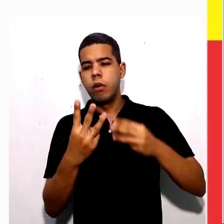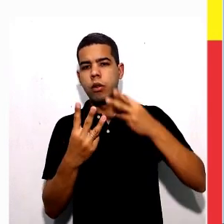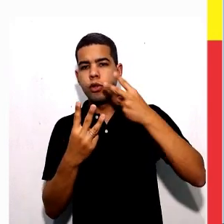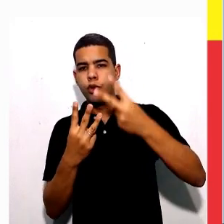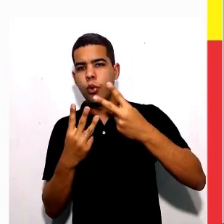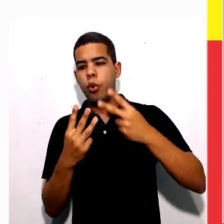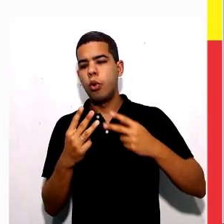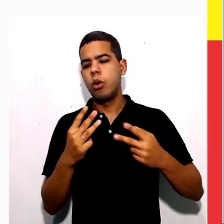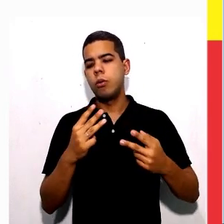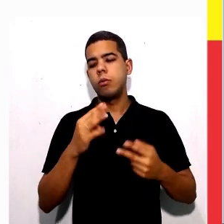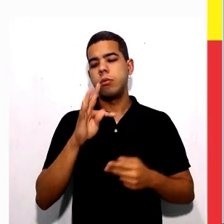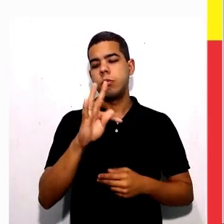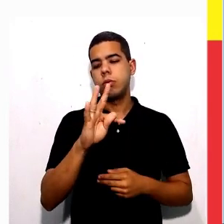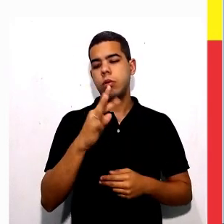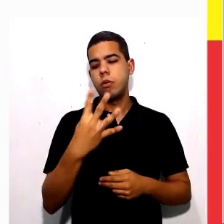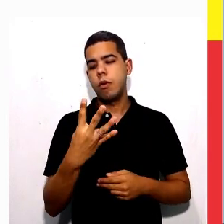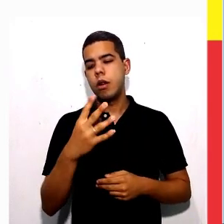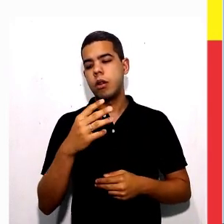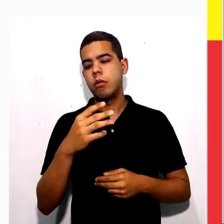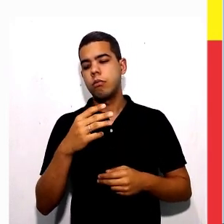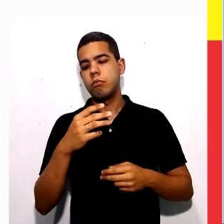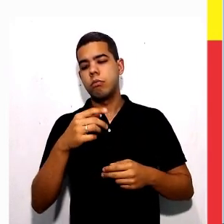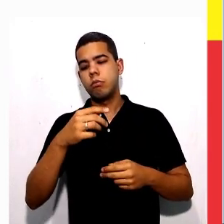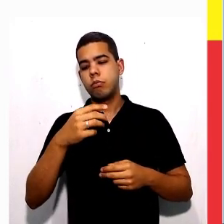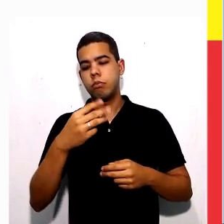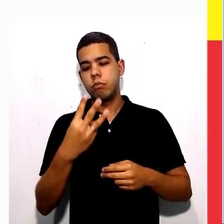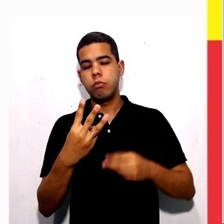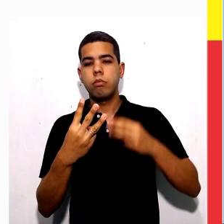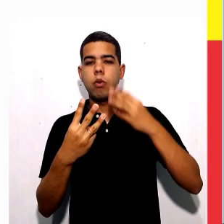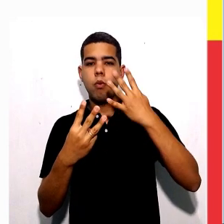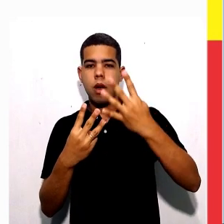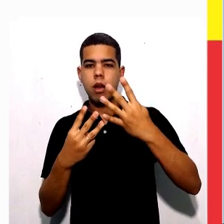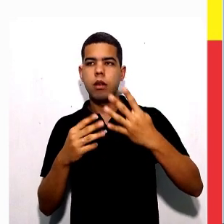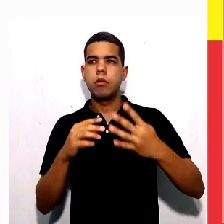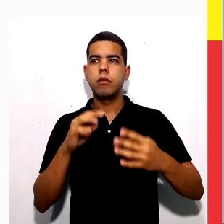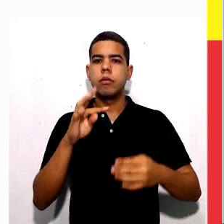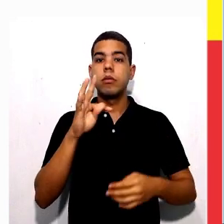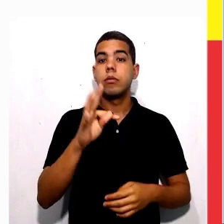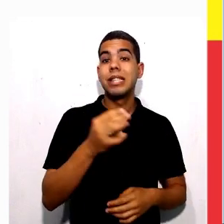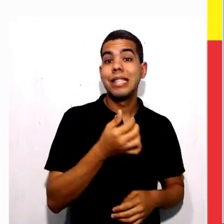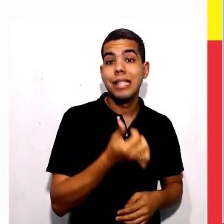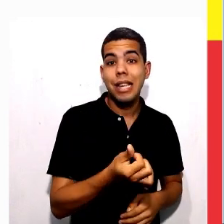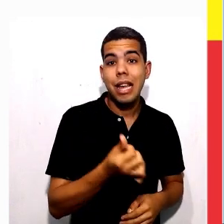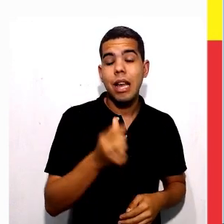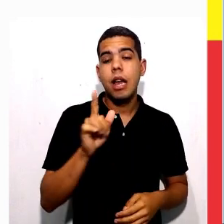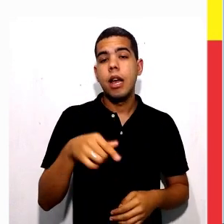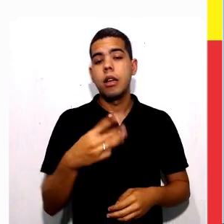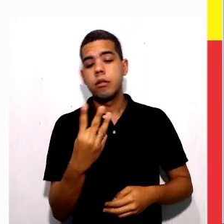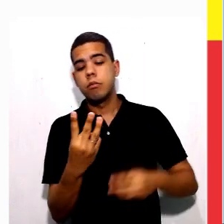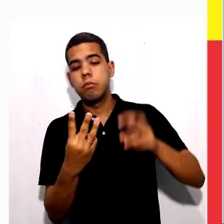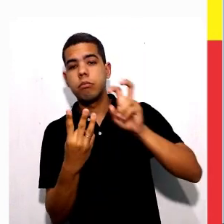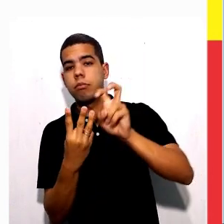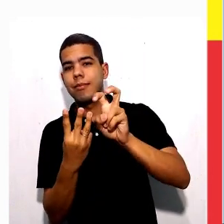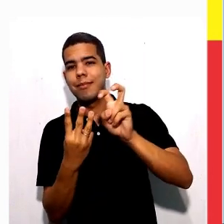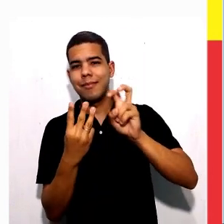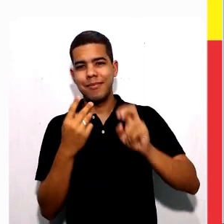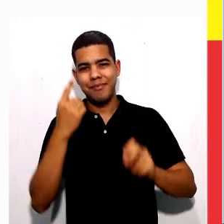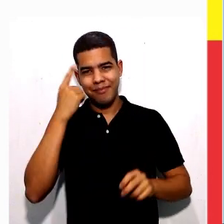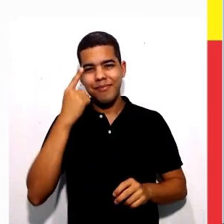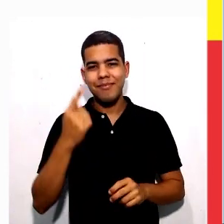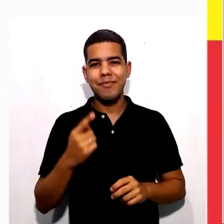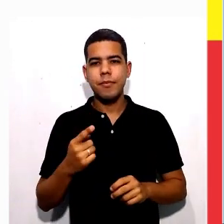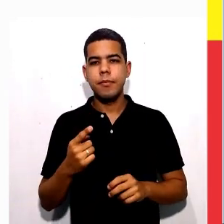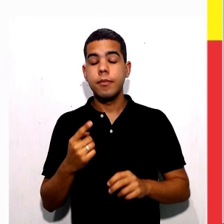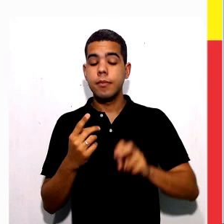3 elevado a terceira. O triângulo 5, 3 elevado a quarta. O triângulo 6, 3 elevado a quinta. Observe